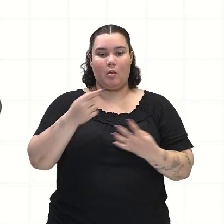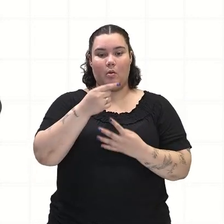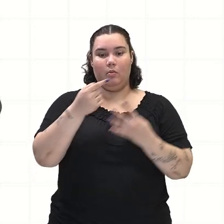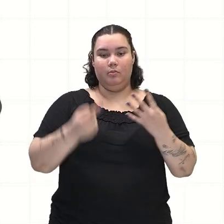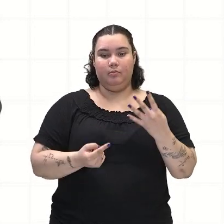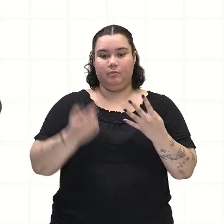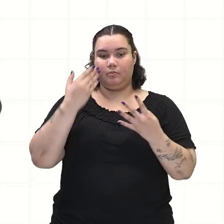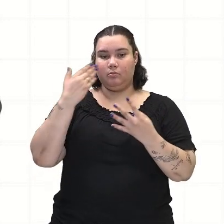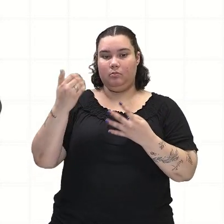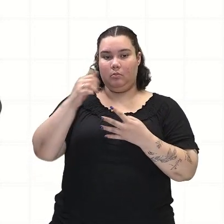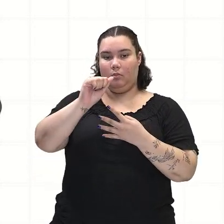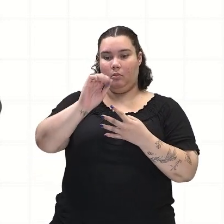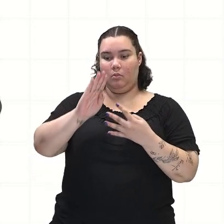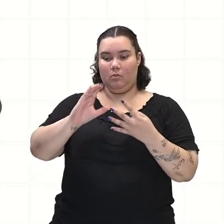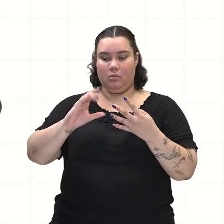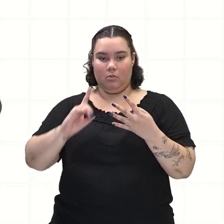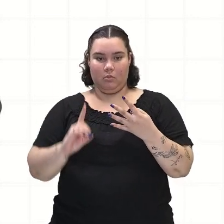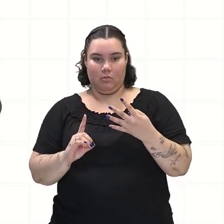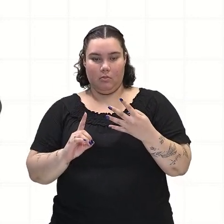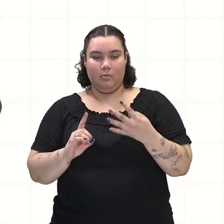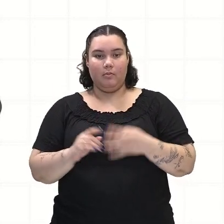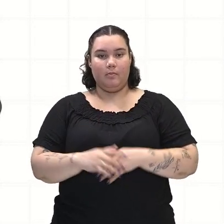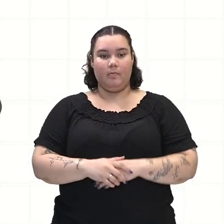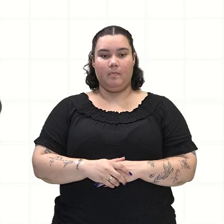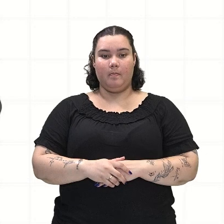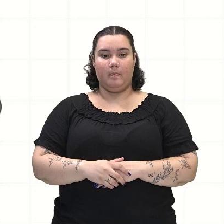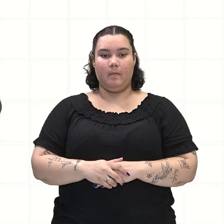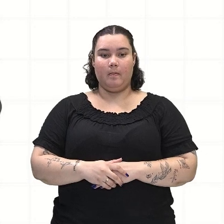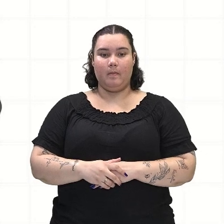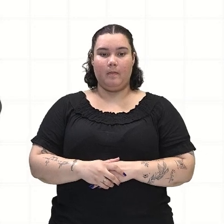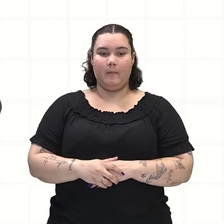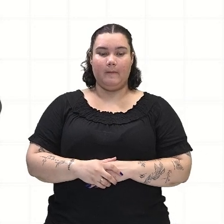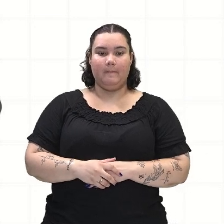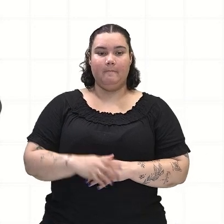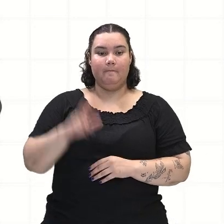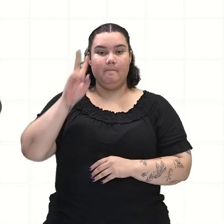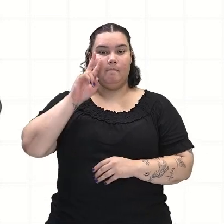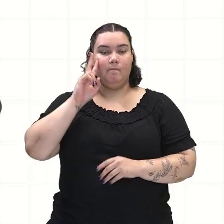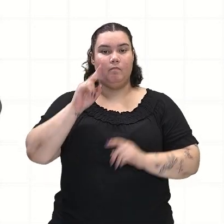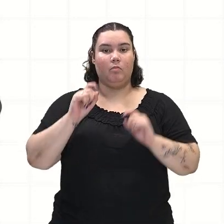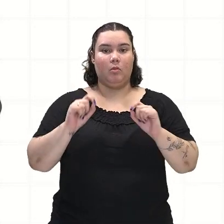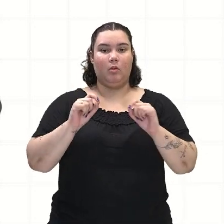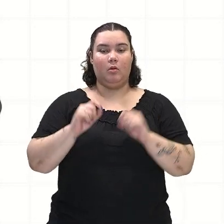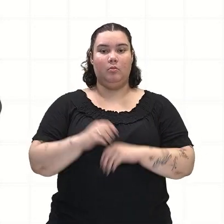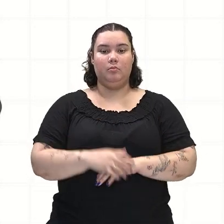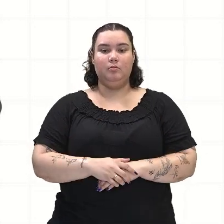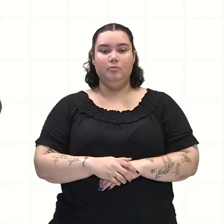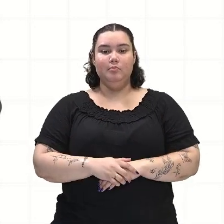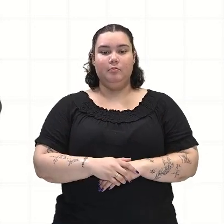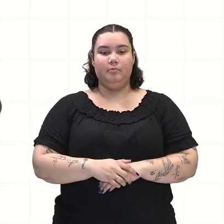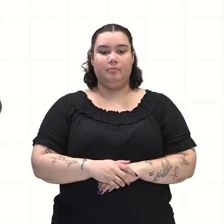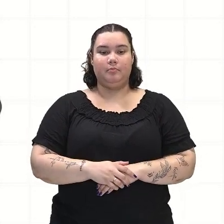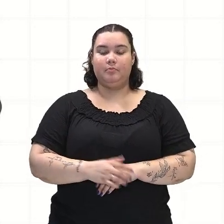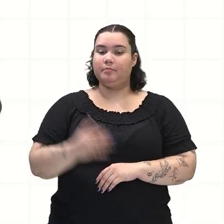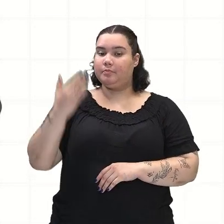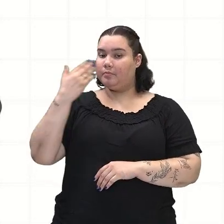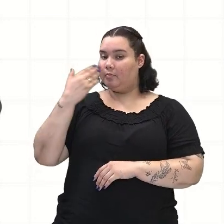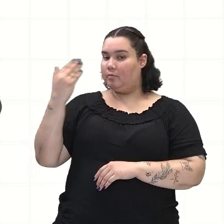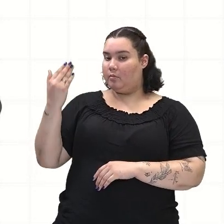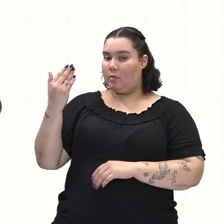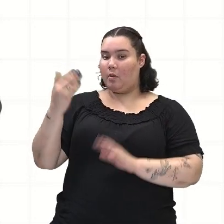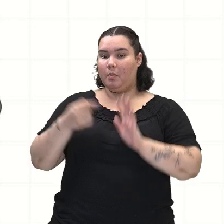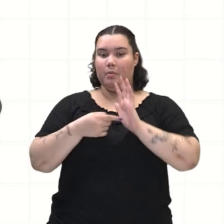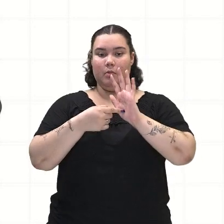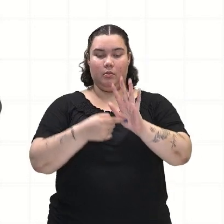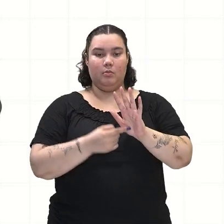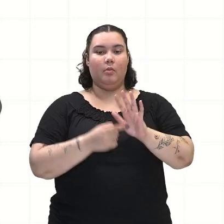A, B, C e D. Então, lembrando, esse aquário vai ter o